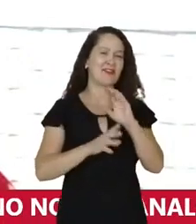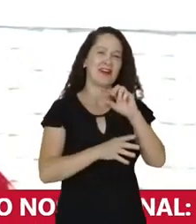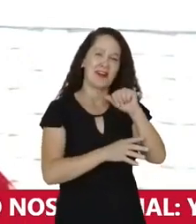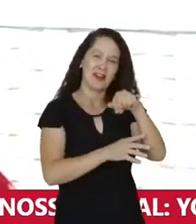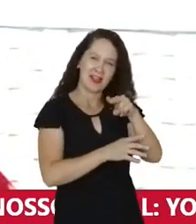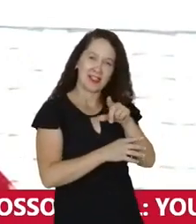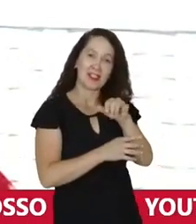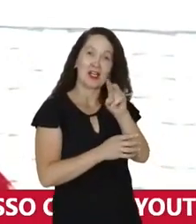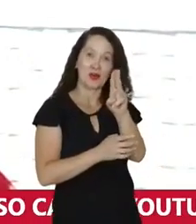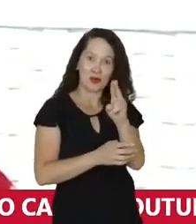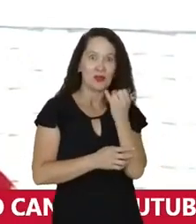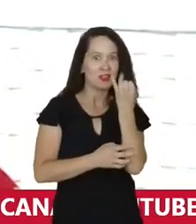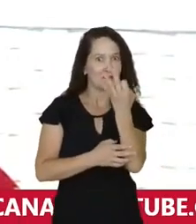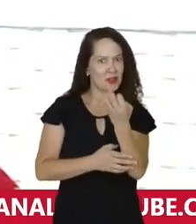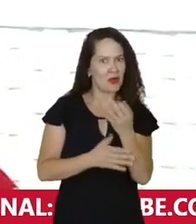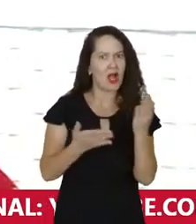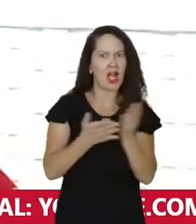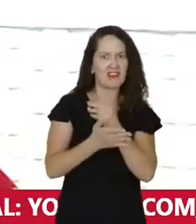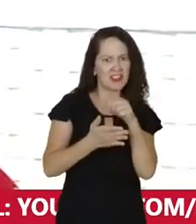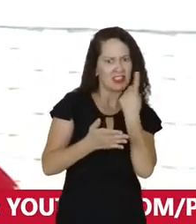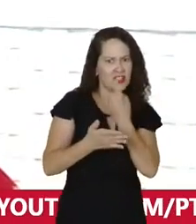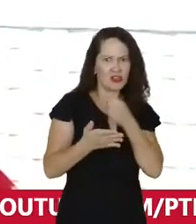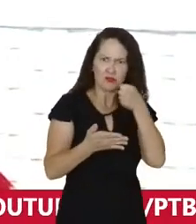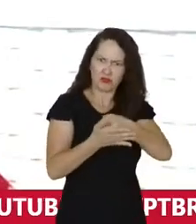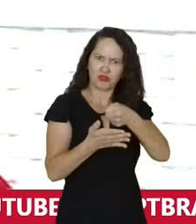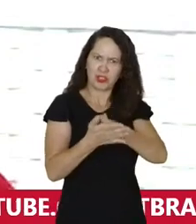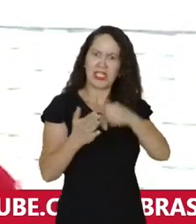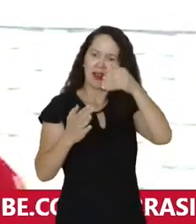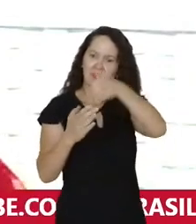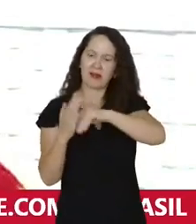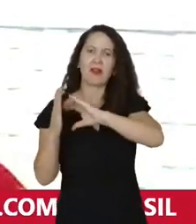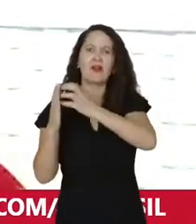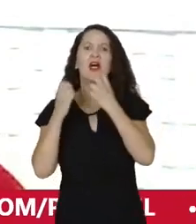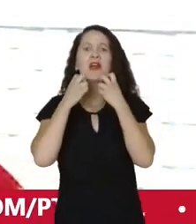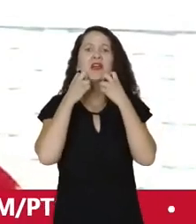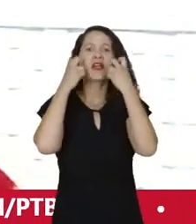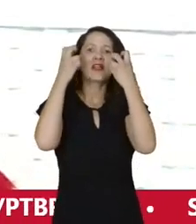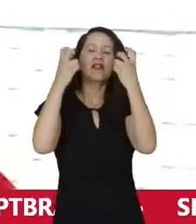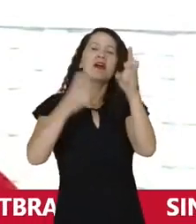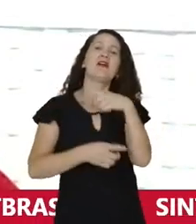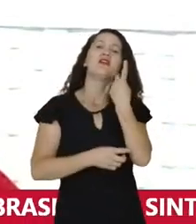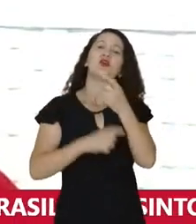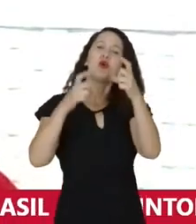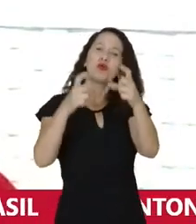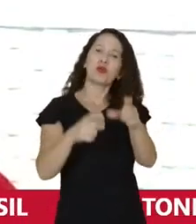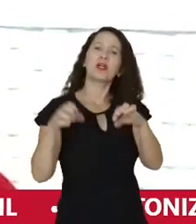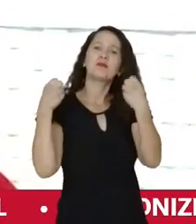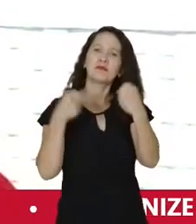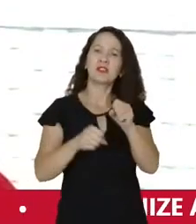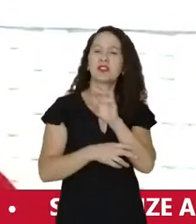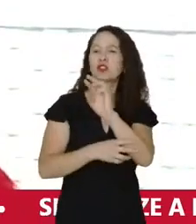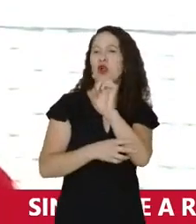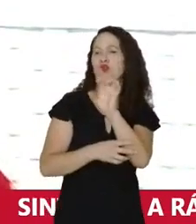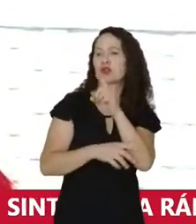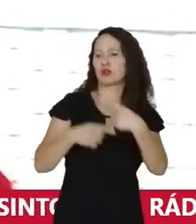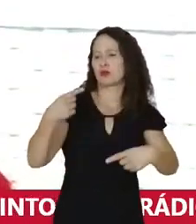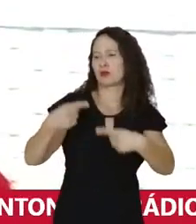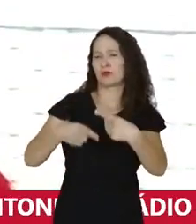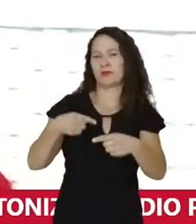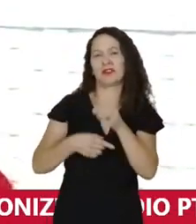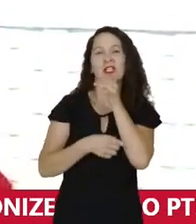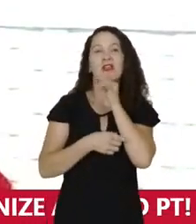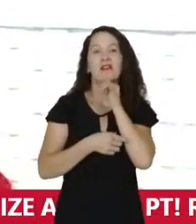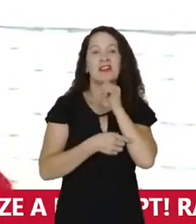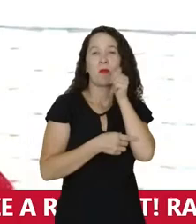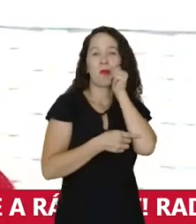Nós temos muitas vezes que meter o pé mesmo, literalmente, para poder gritar que nós temos que ter um lugar ali, não apenas nos debates, que, por